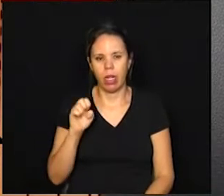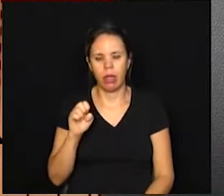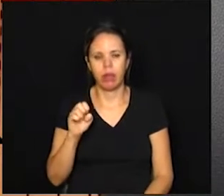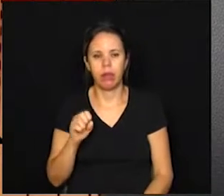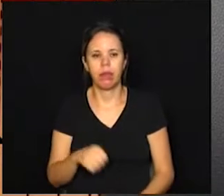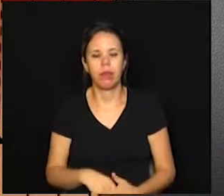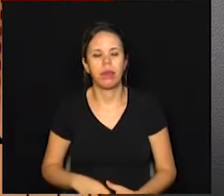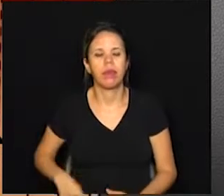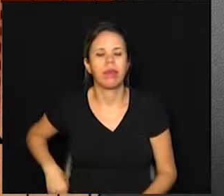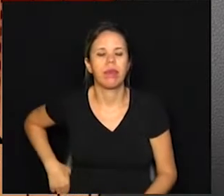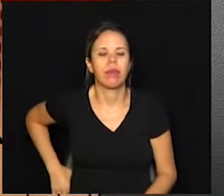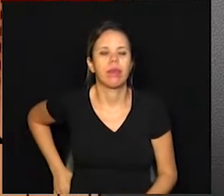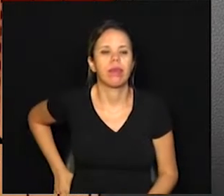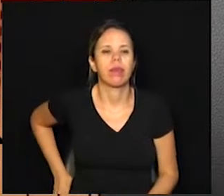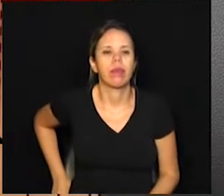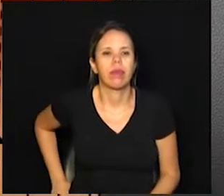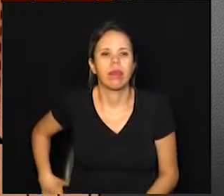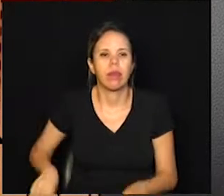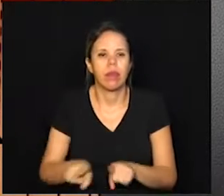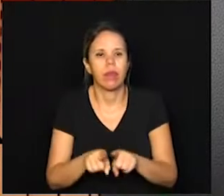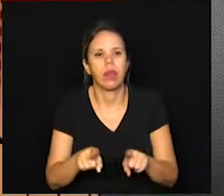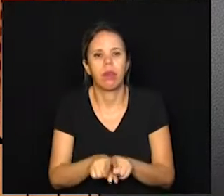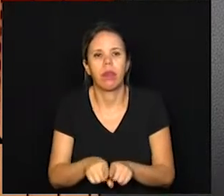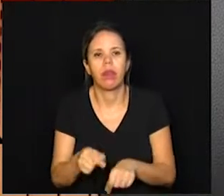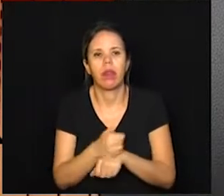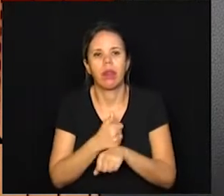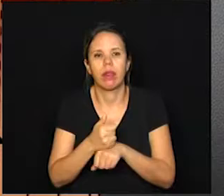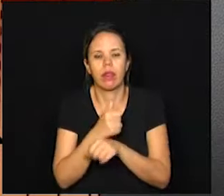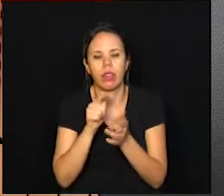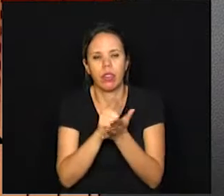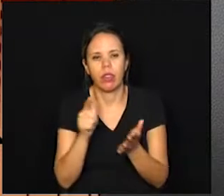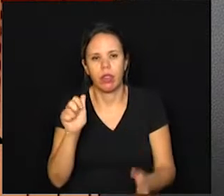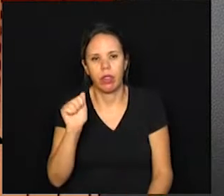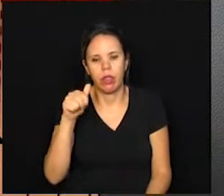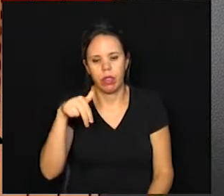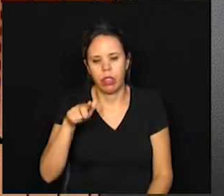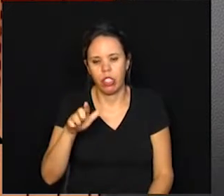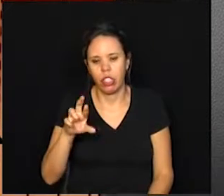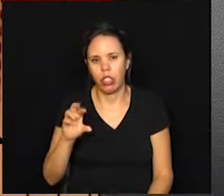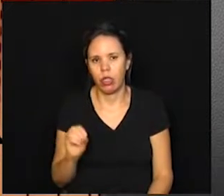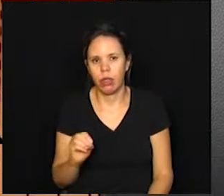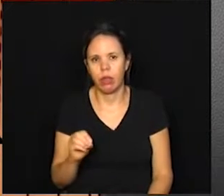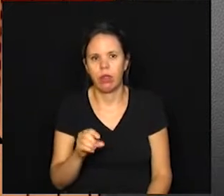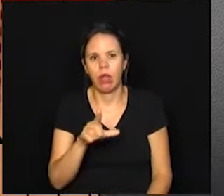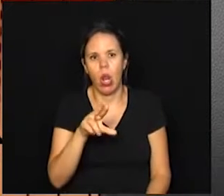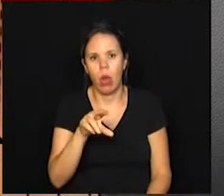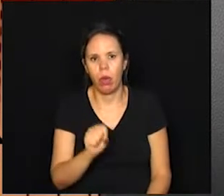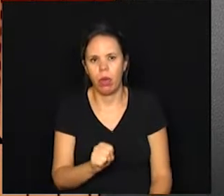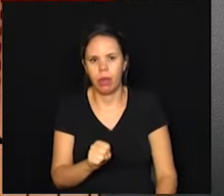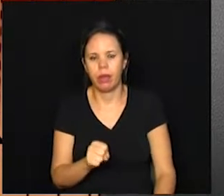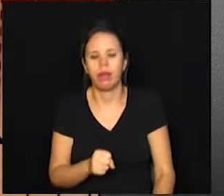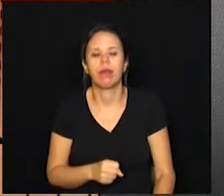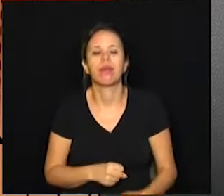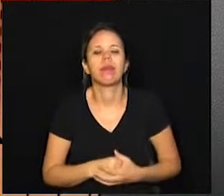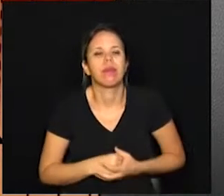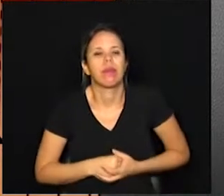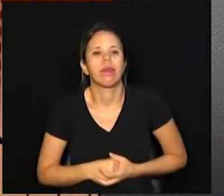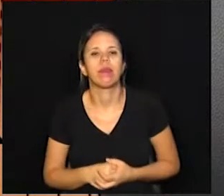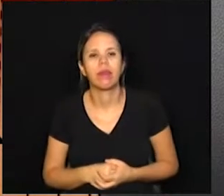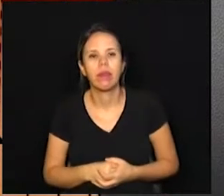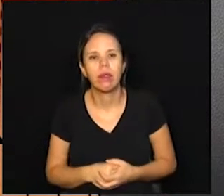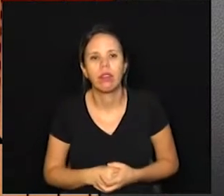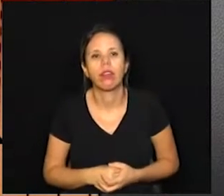assessora, também o jornalista Ângelo Barioni, e também o Luiz Roberto Saviani, da